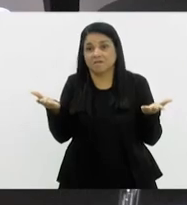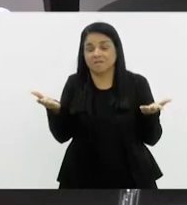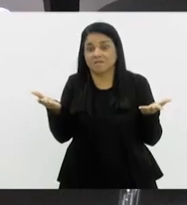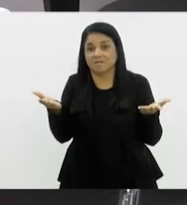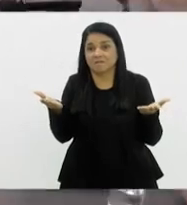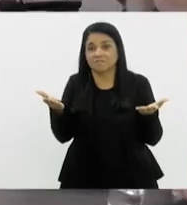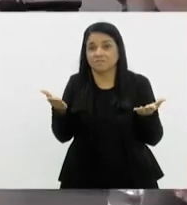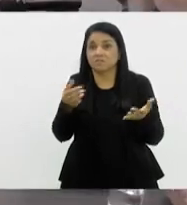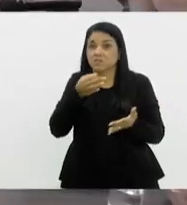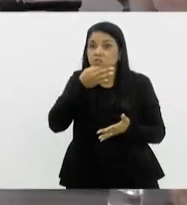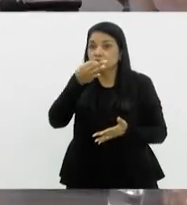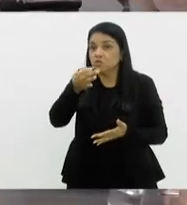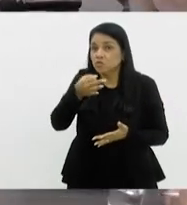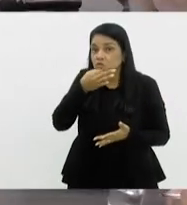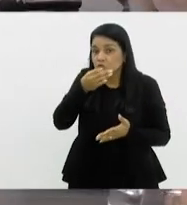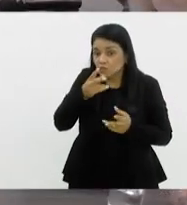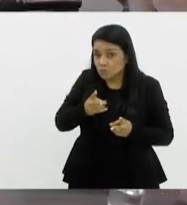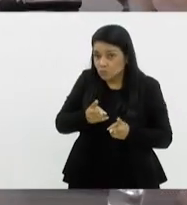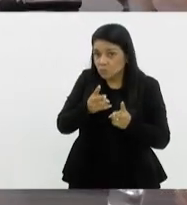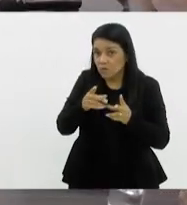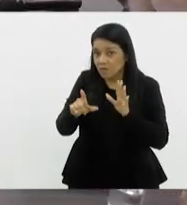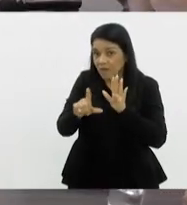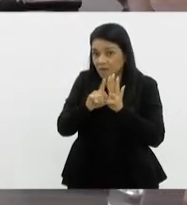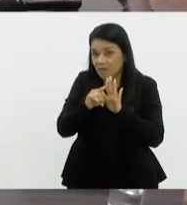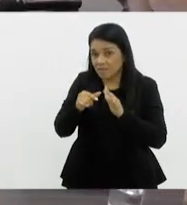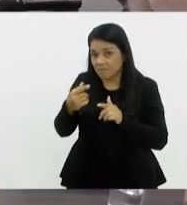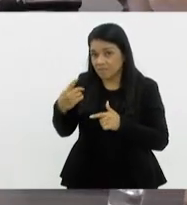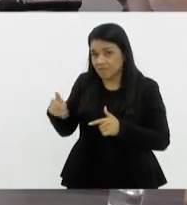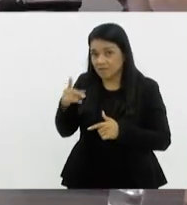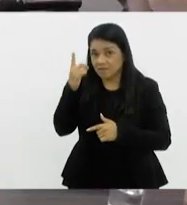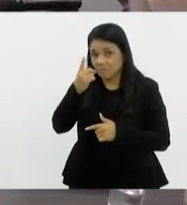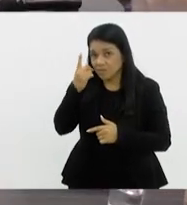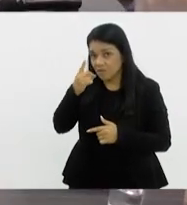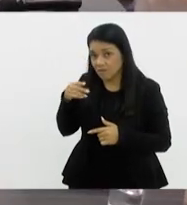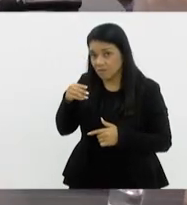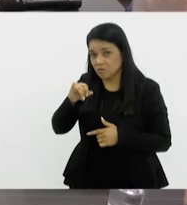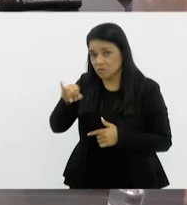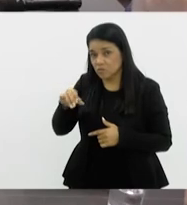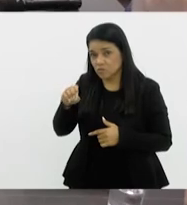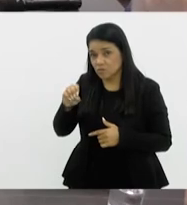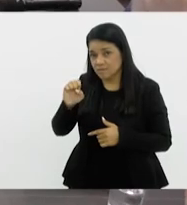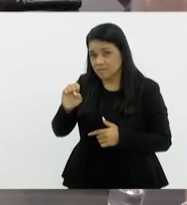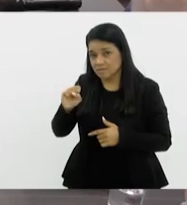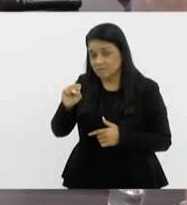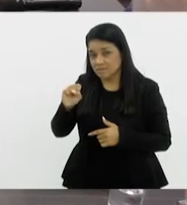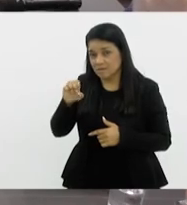sugerindo manter nessa lei dele, nessa iniciativa dele, ou fazer uma alteração?